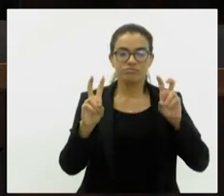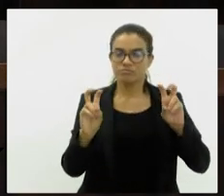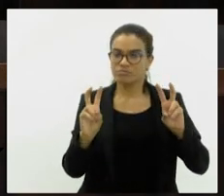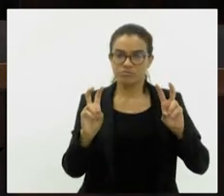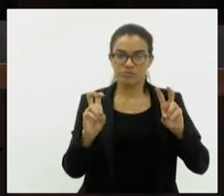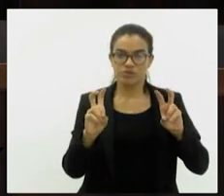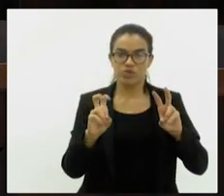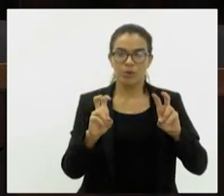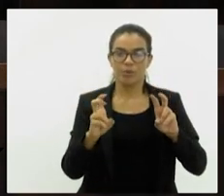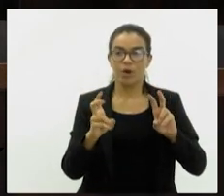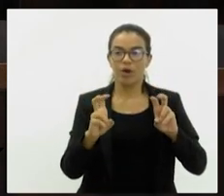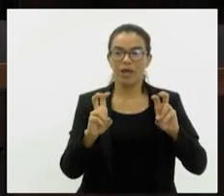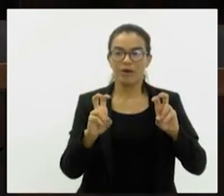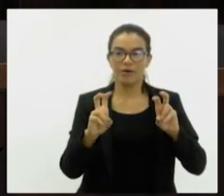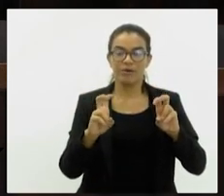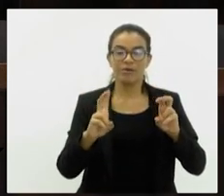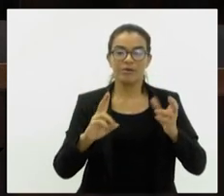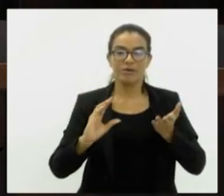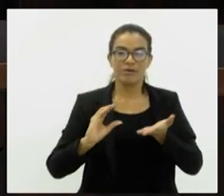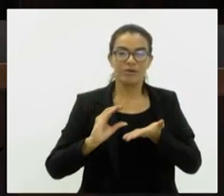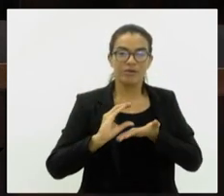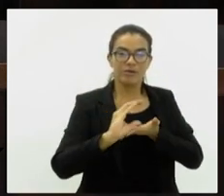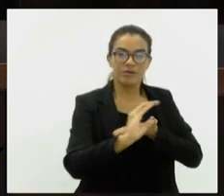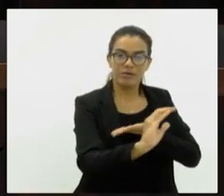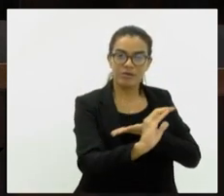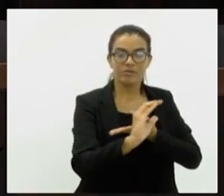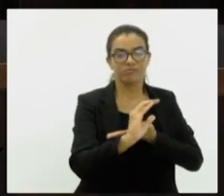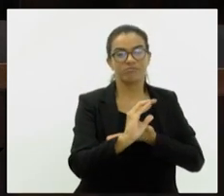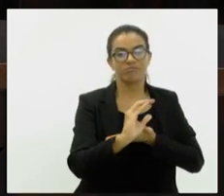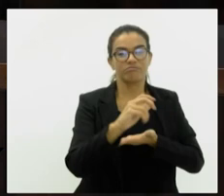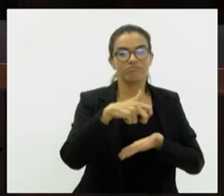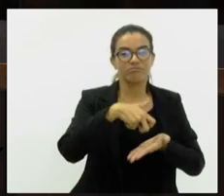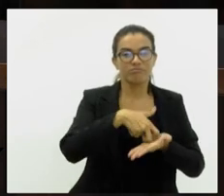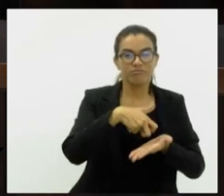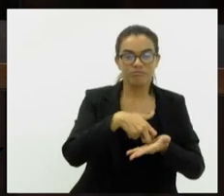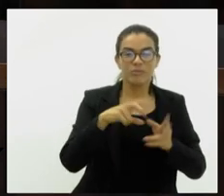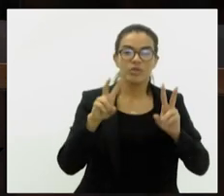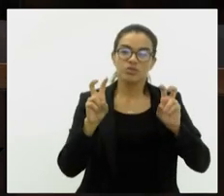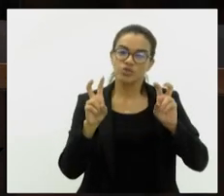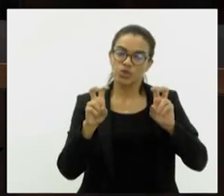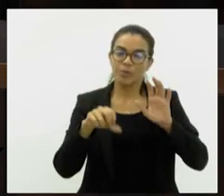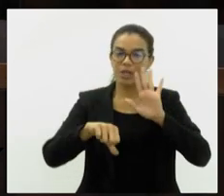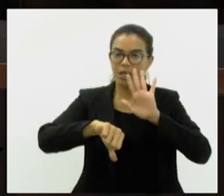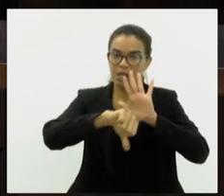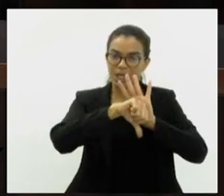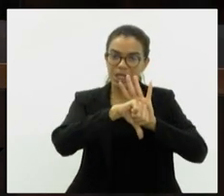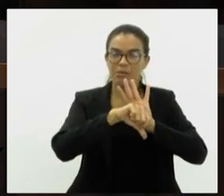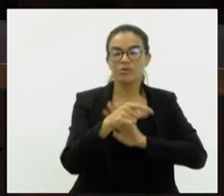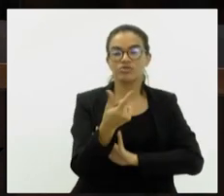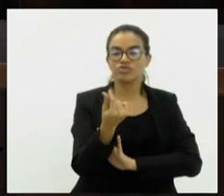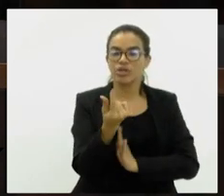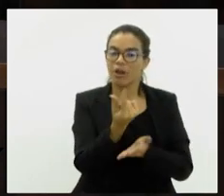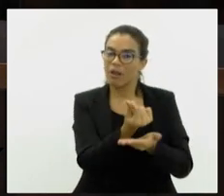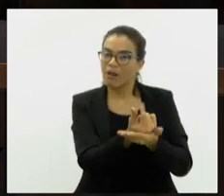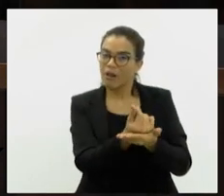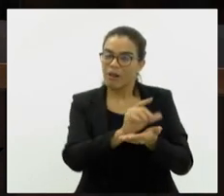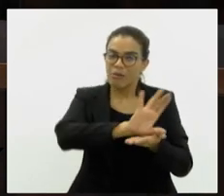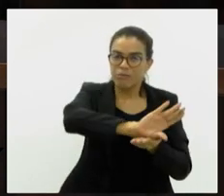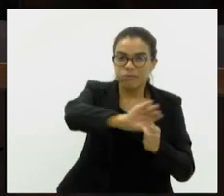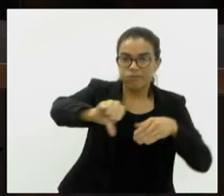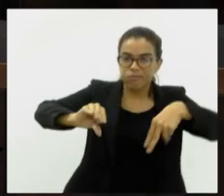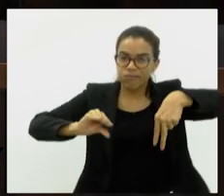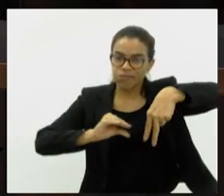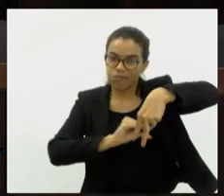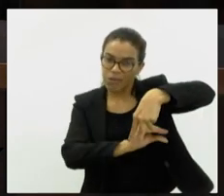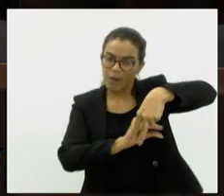a destinação de bens oriundos de ilícitos penais relacionados aos crimes de lavagem de capital, para a Polícia